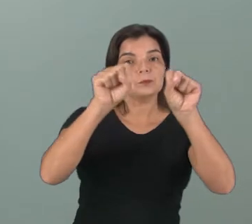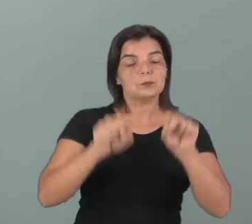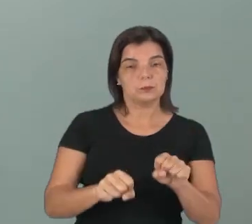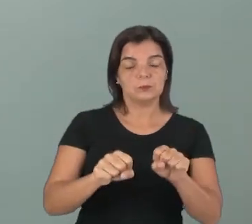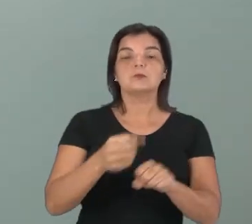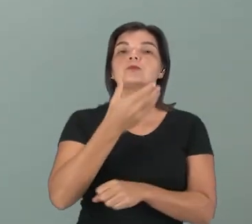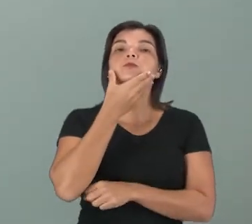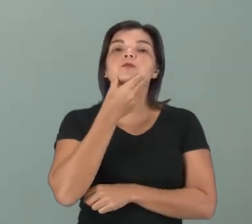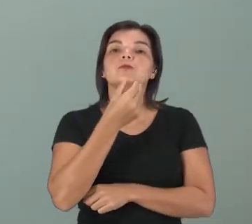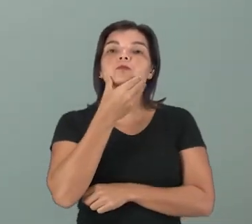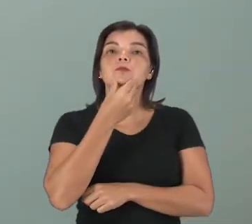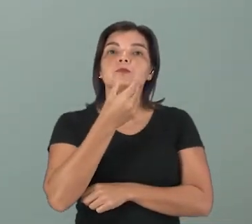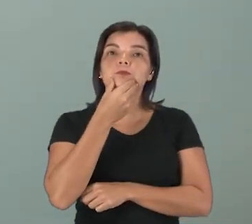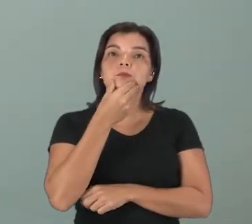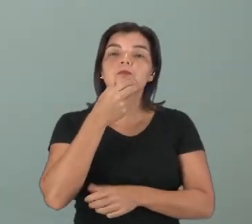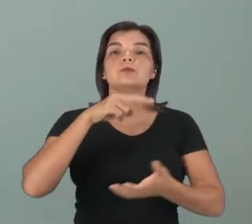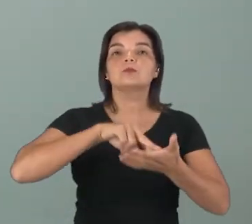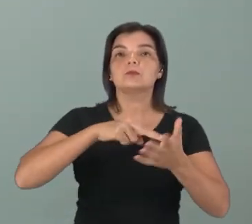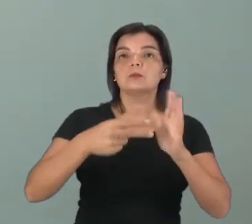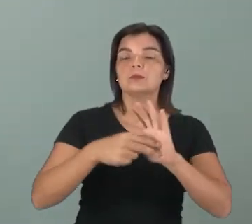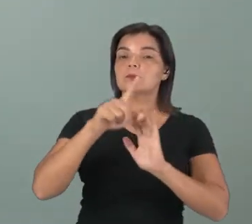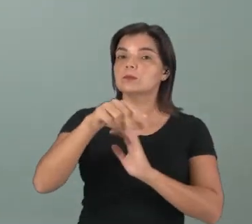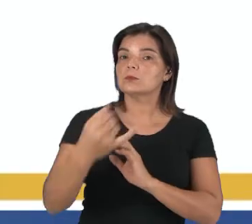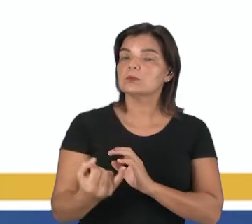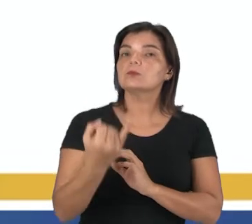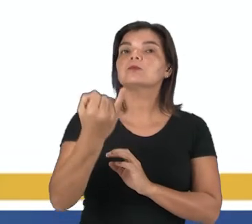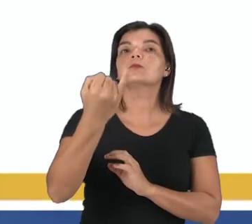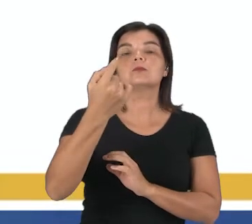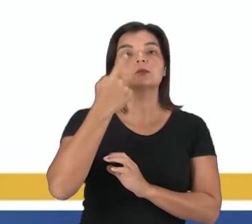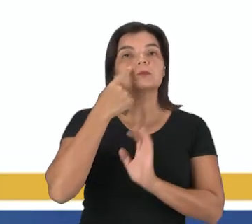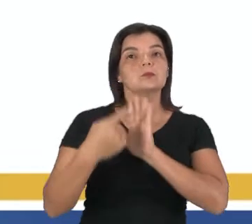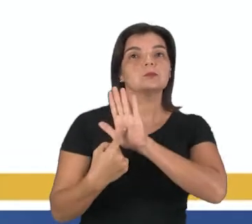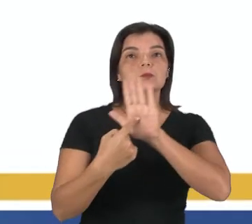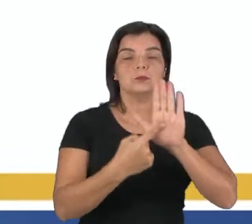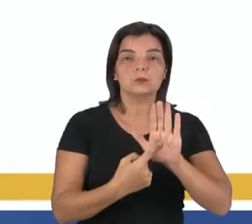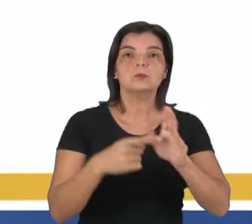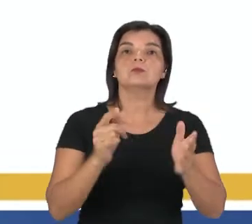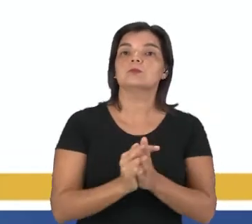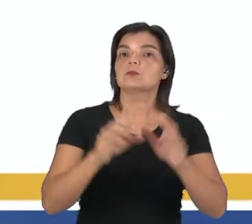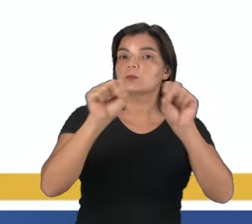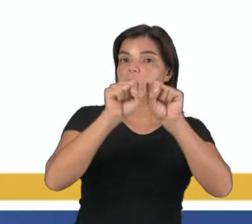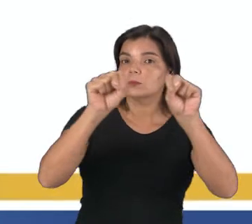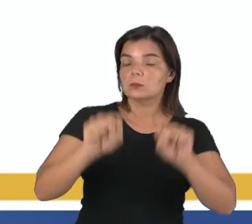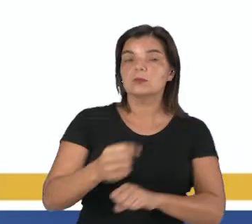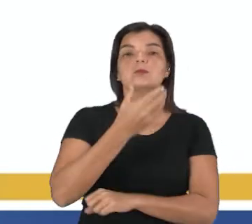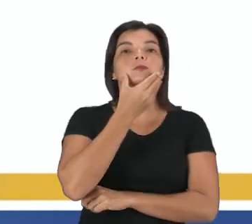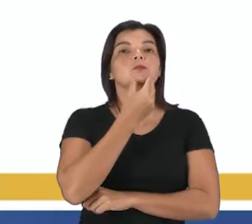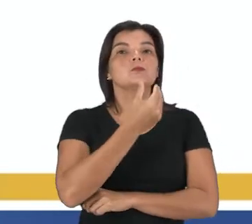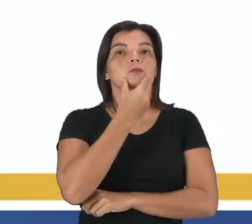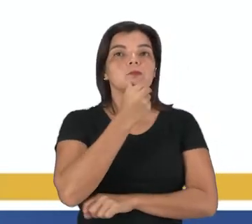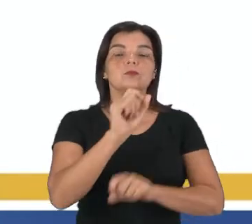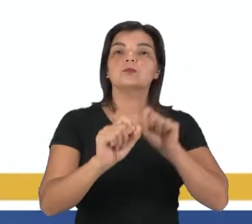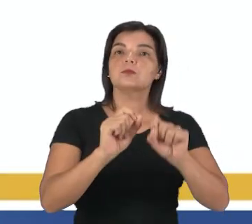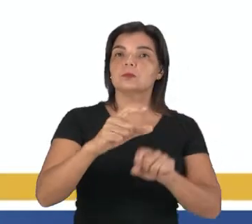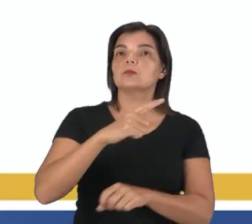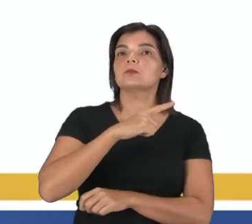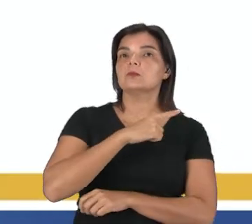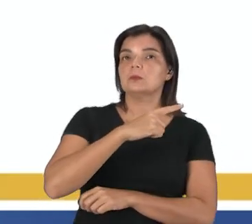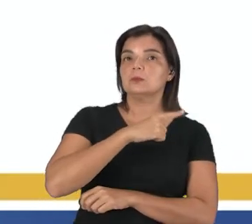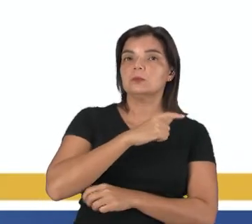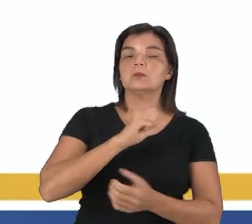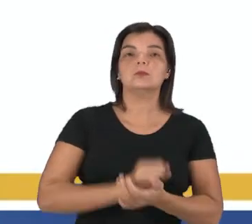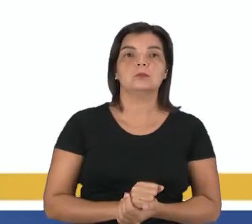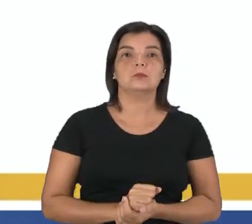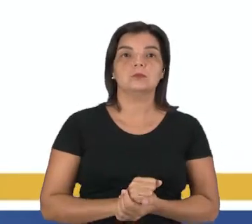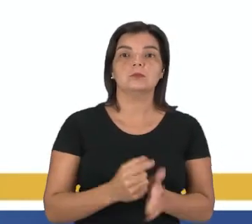gente fala do sistema reprodutor masculino, o que é importante a gente destacar? No sistema reprodutor masculino, a gente tem